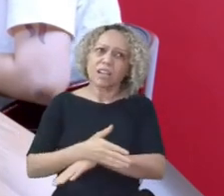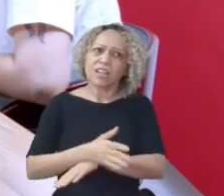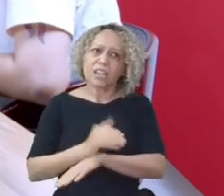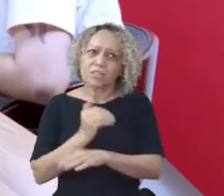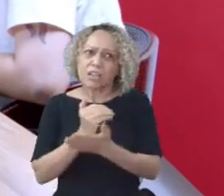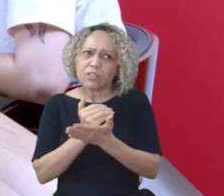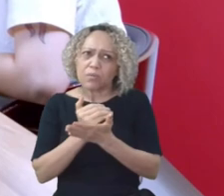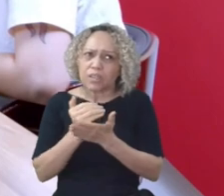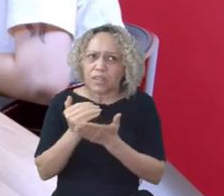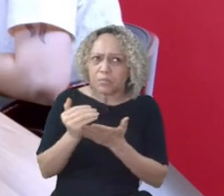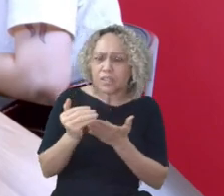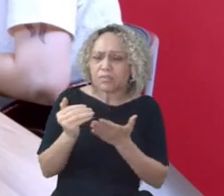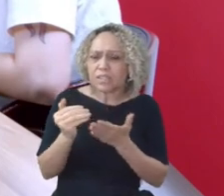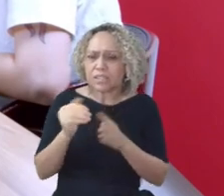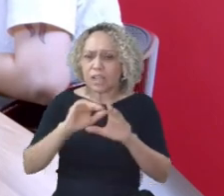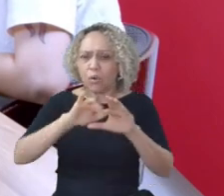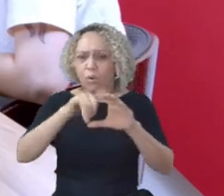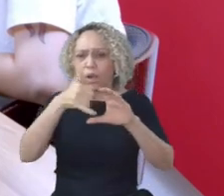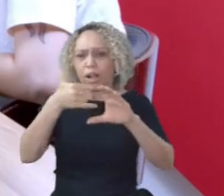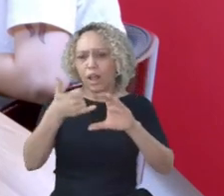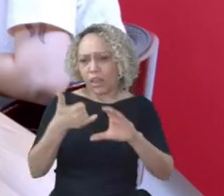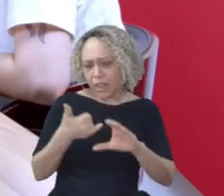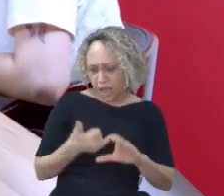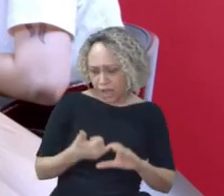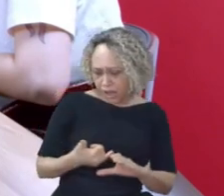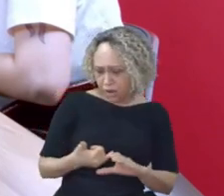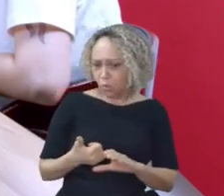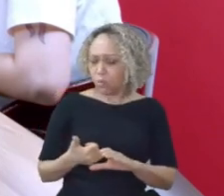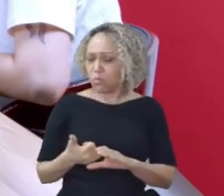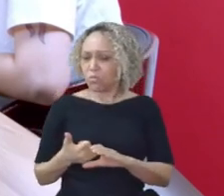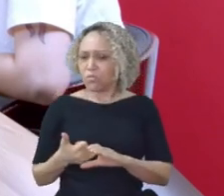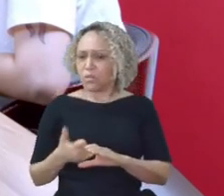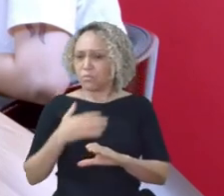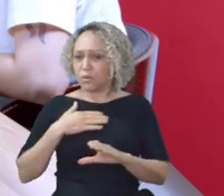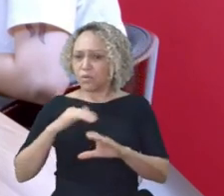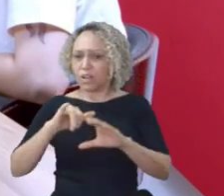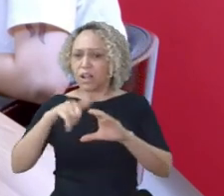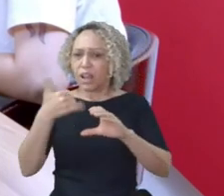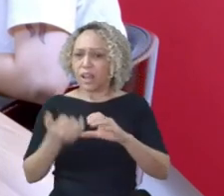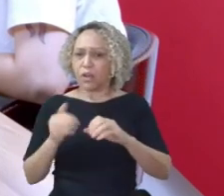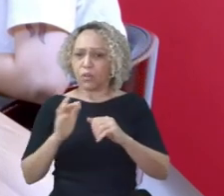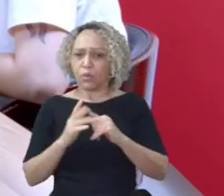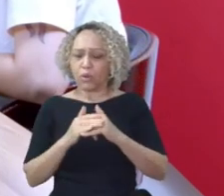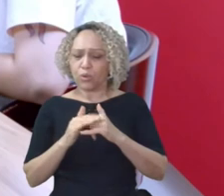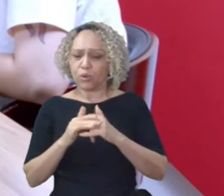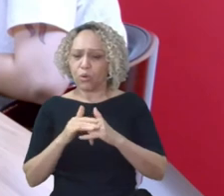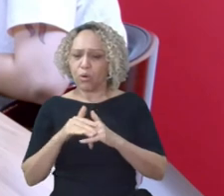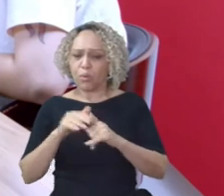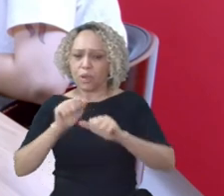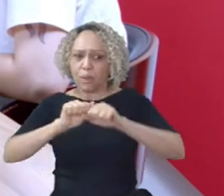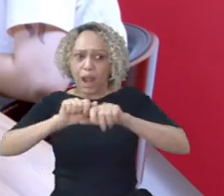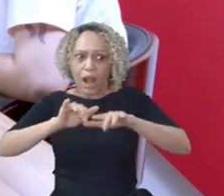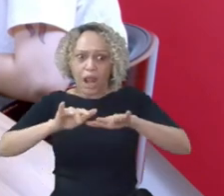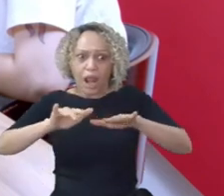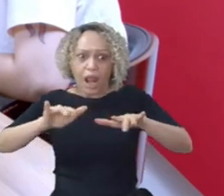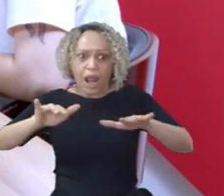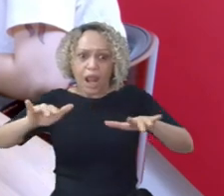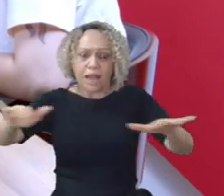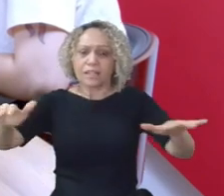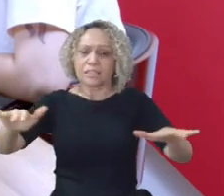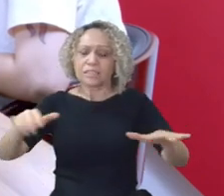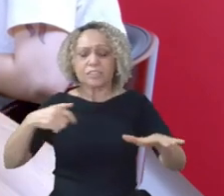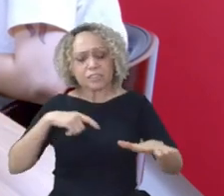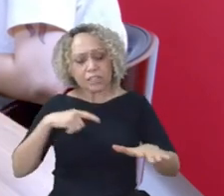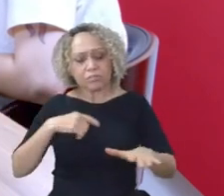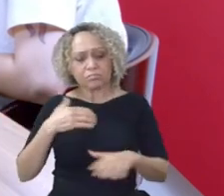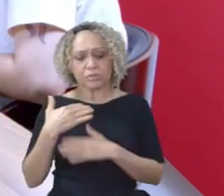começaram a viralizar, e aí me chamaram e tal. E aí foi muito legal, assim, não que eu tivesse muita expectativa, né, mas se tem uma